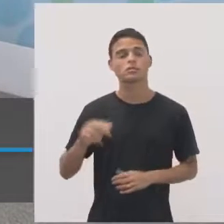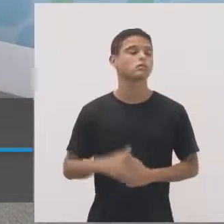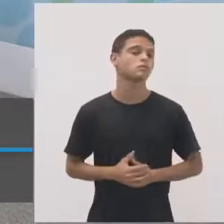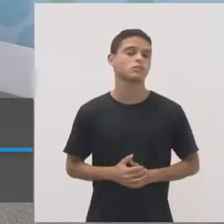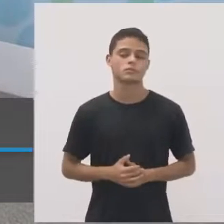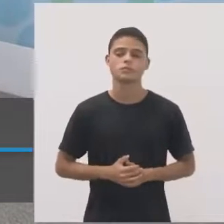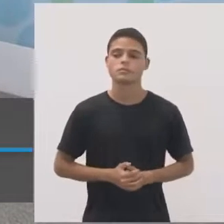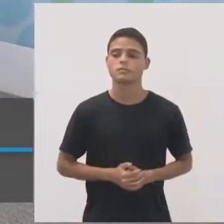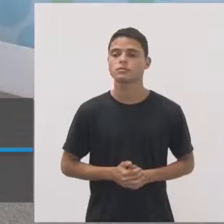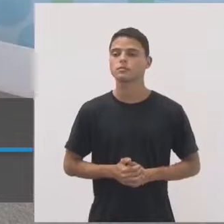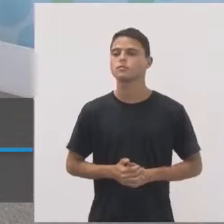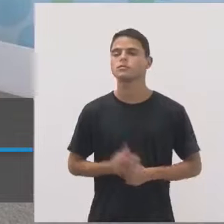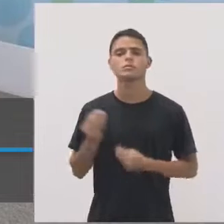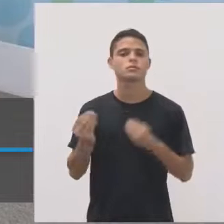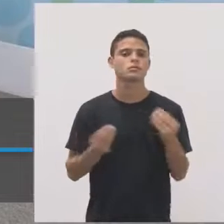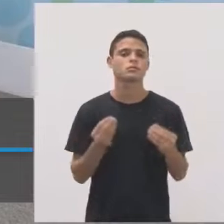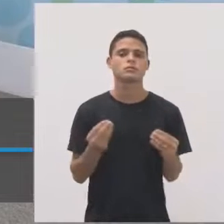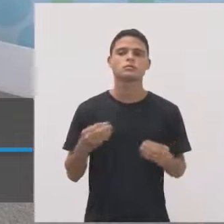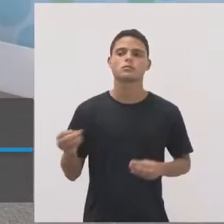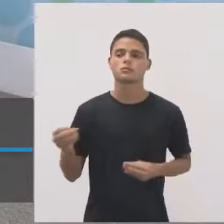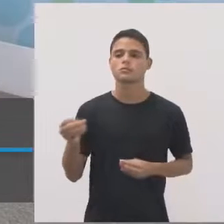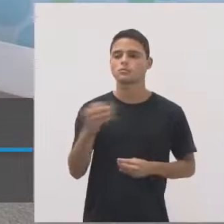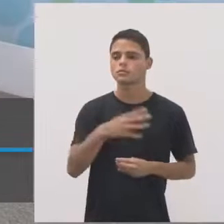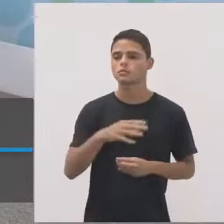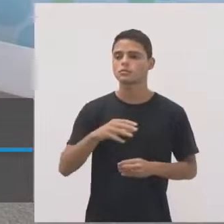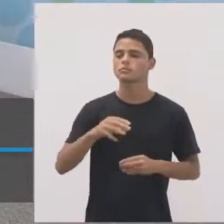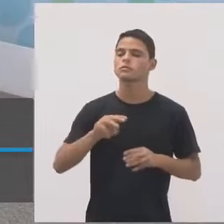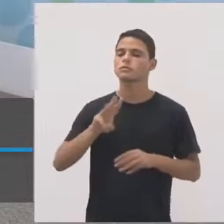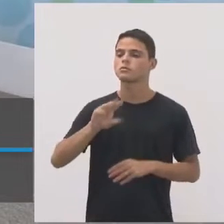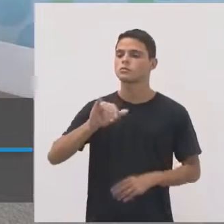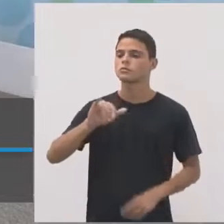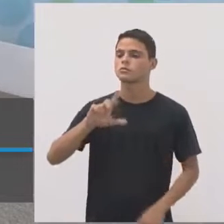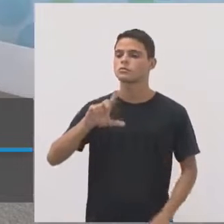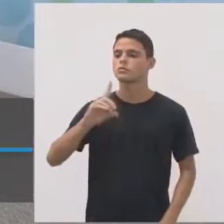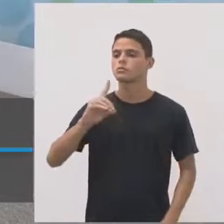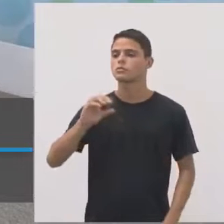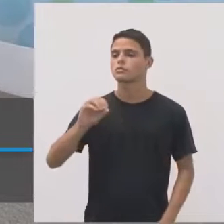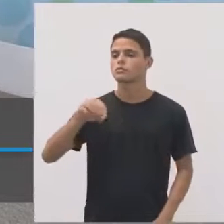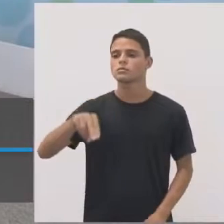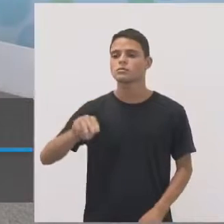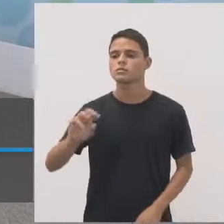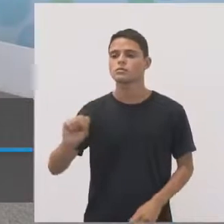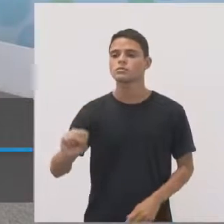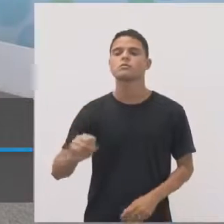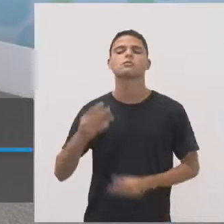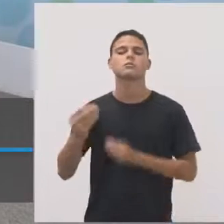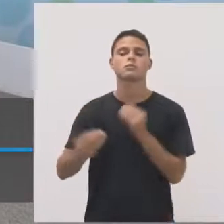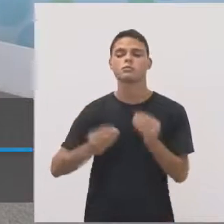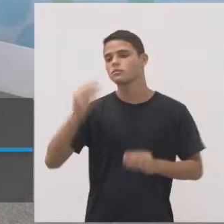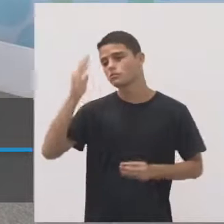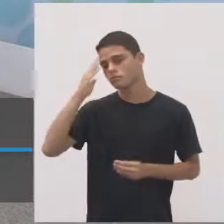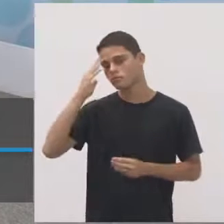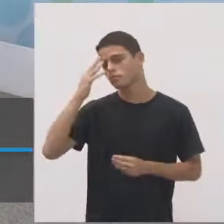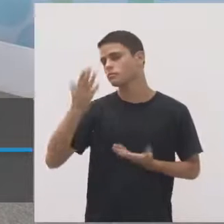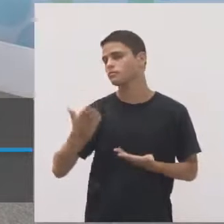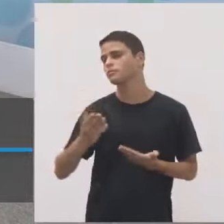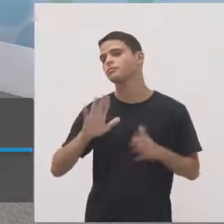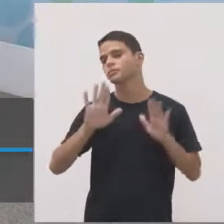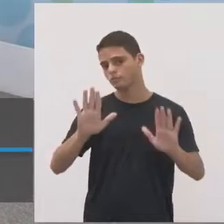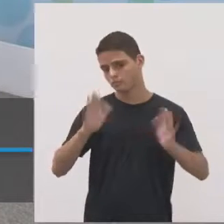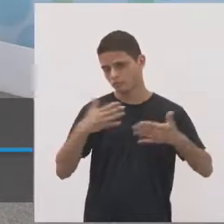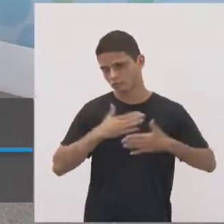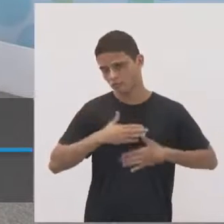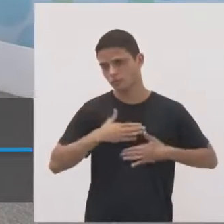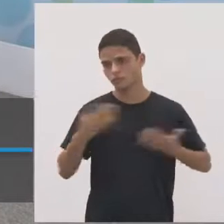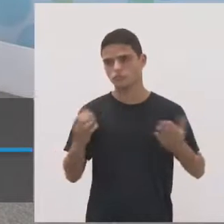que faz isso, né? Como que eu atualizo meu Windows? Como que eu sei que meu computador está atualizado? Então, eu vou mostrar passo a passo para vocês também